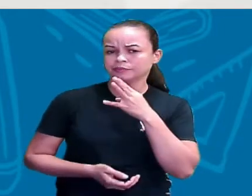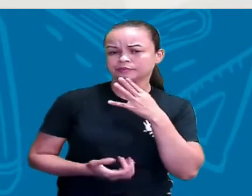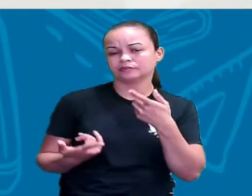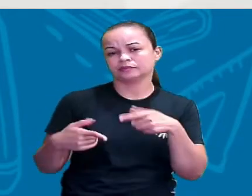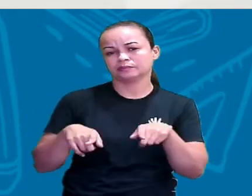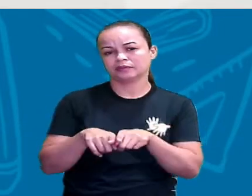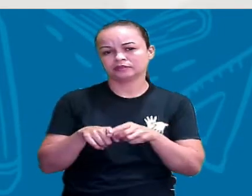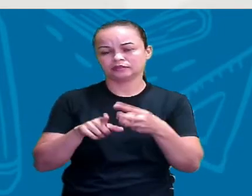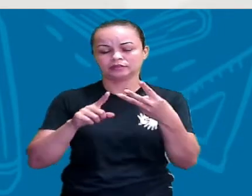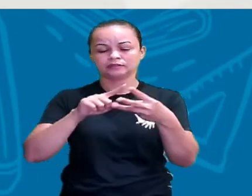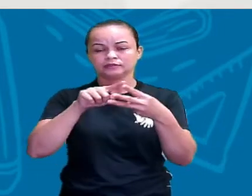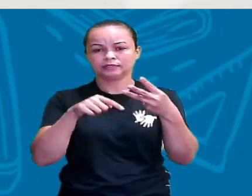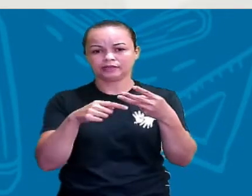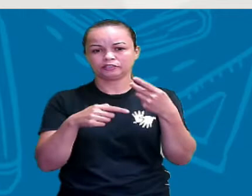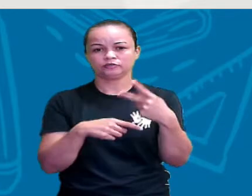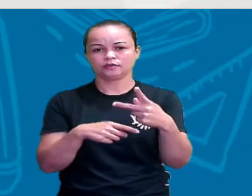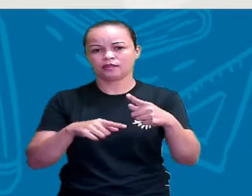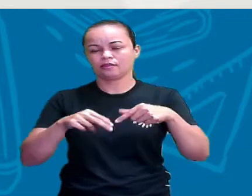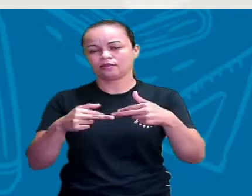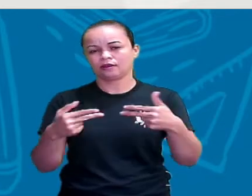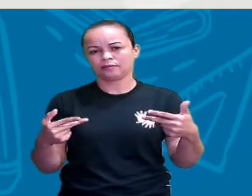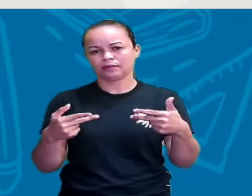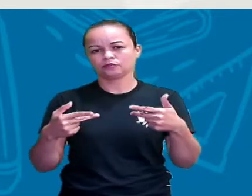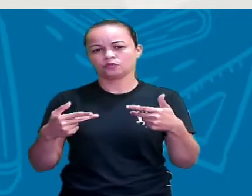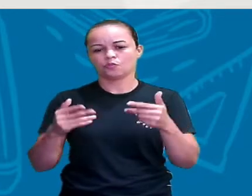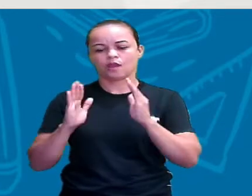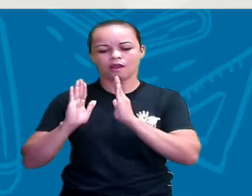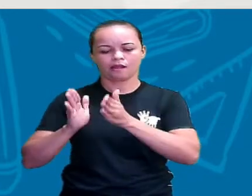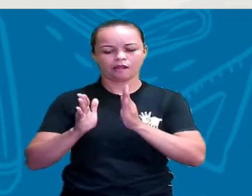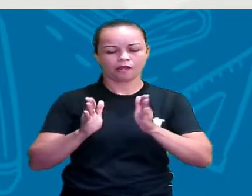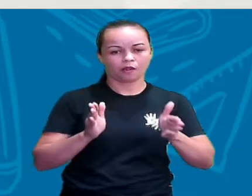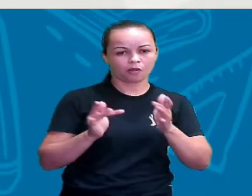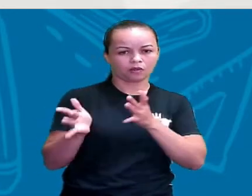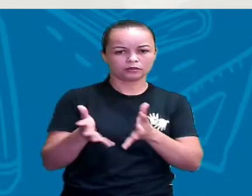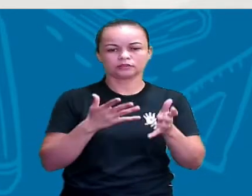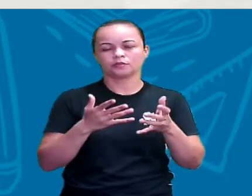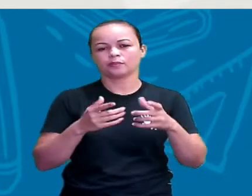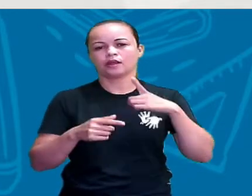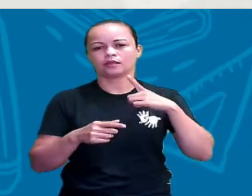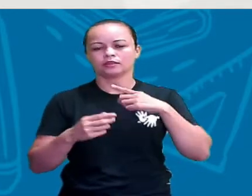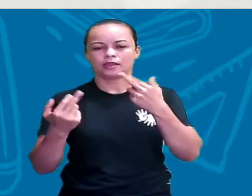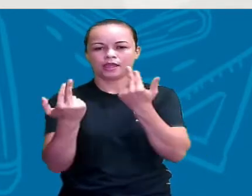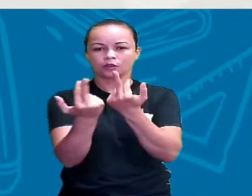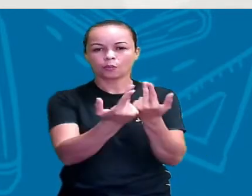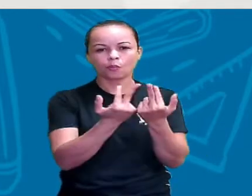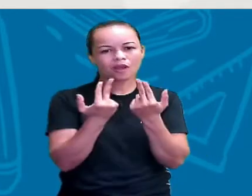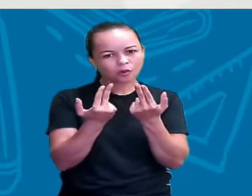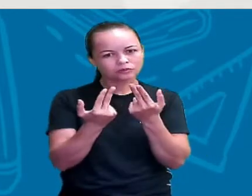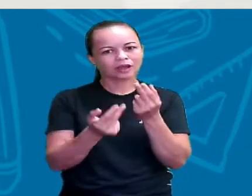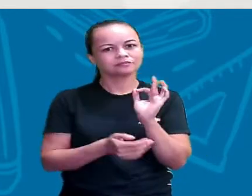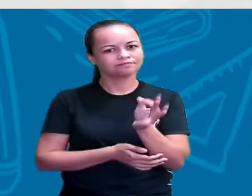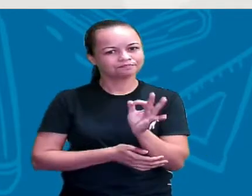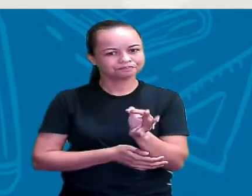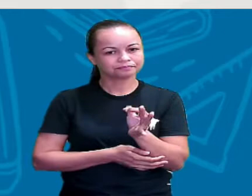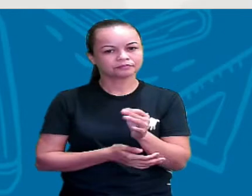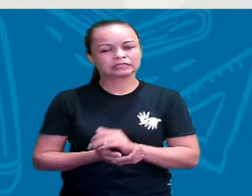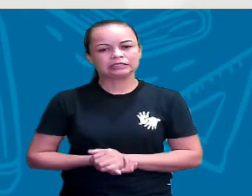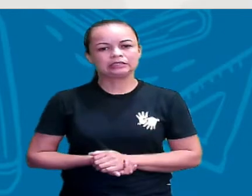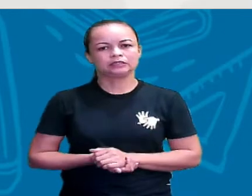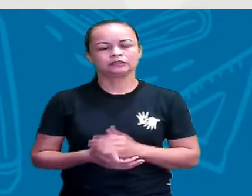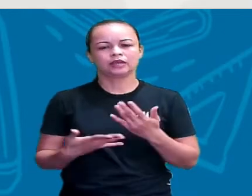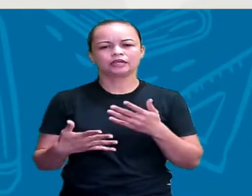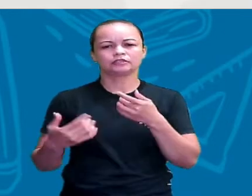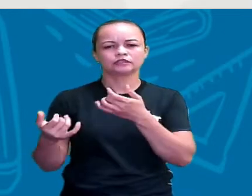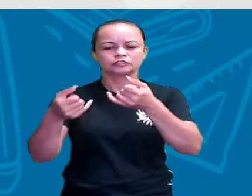3 destes elementos, numa certa ordem para termos a congruência assegurada. É isso que nos dizem